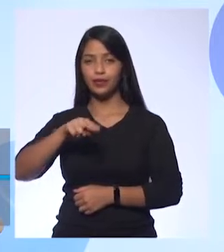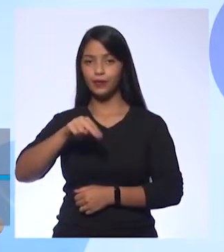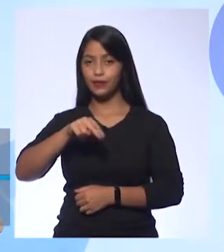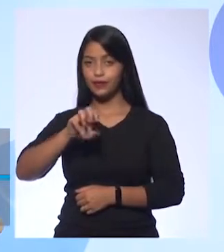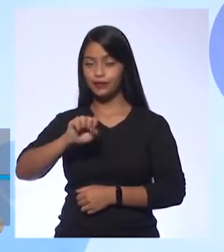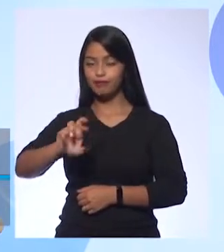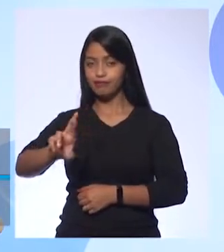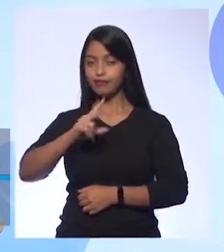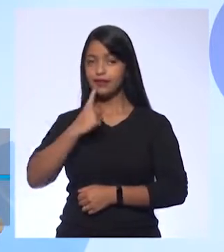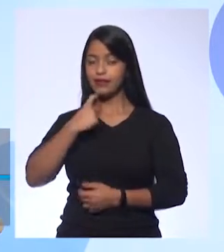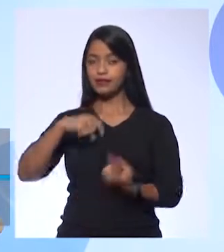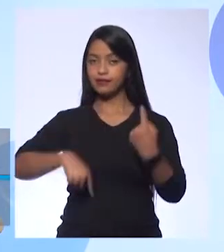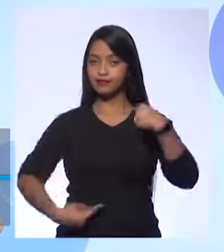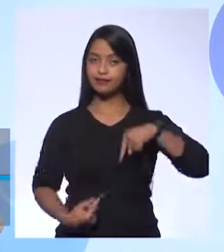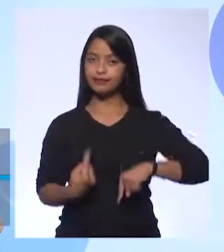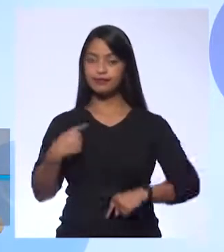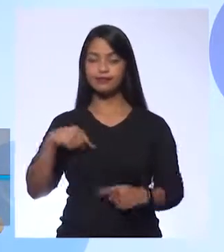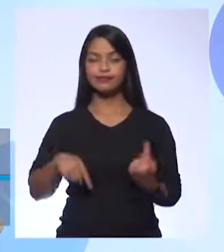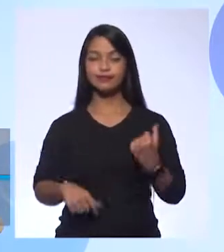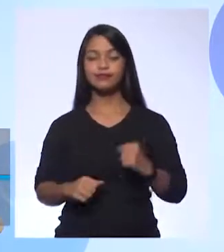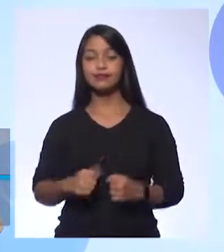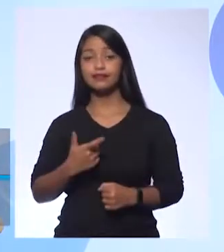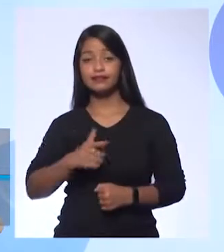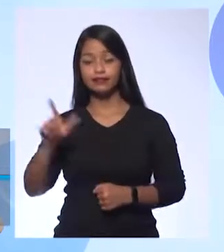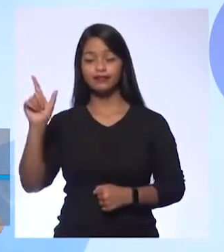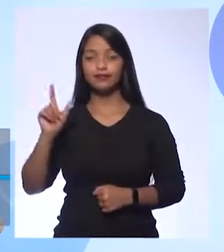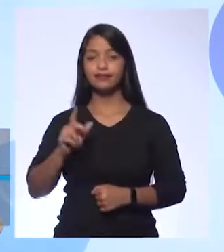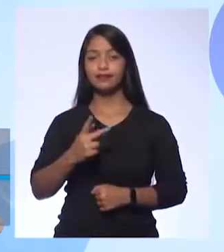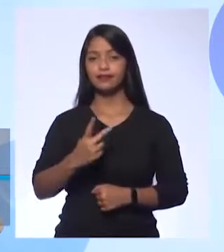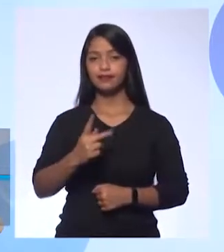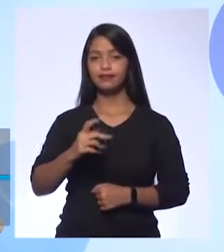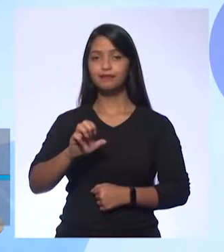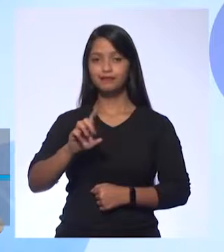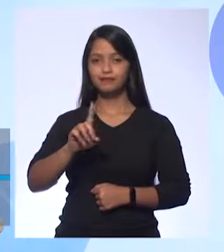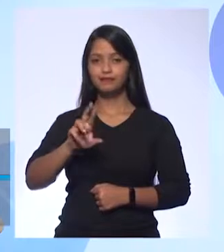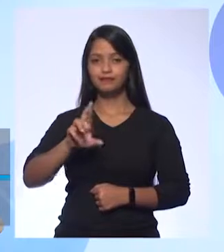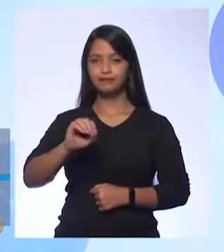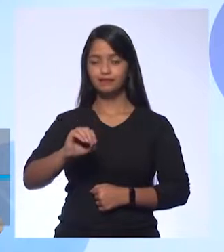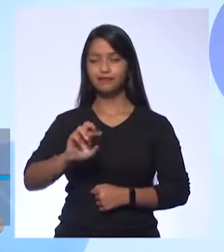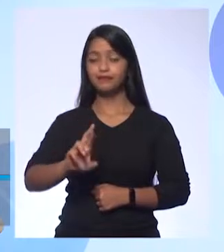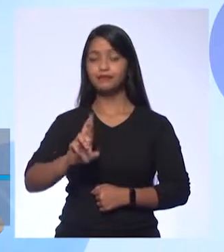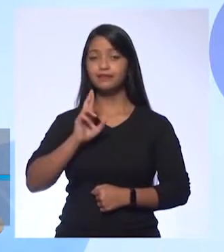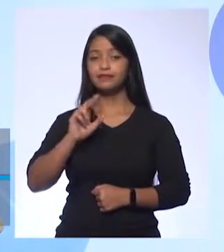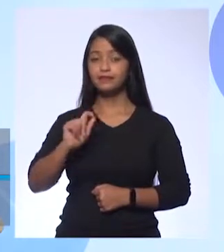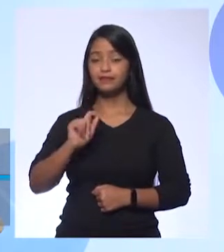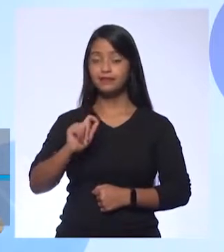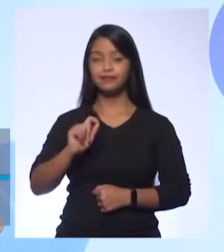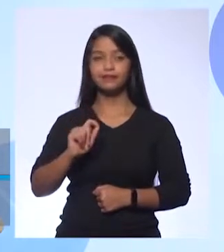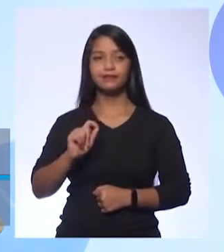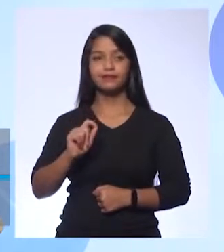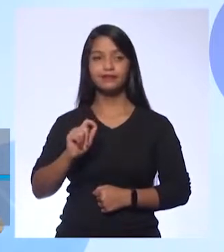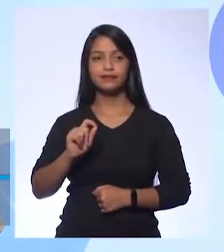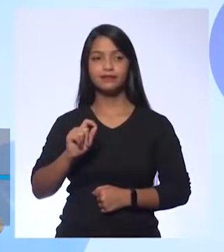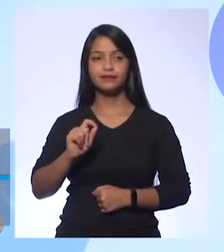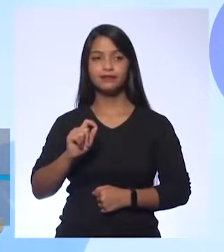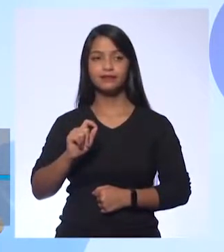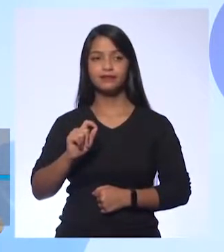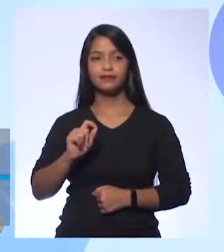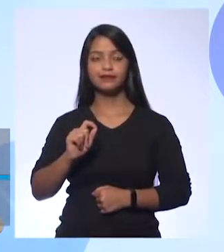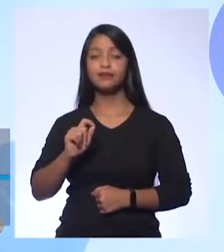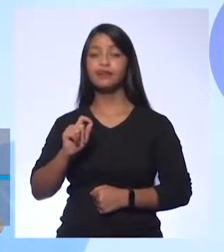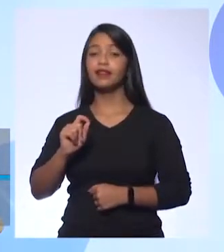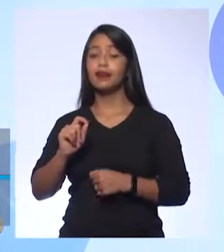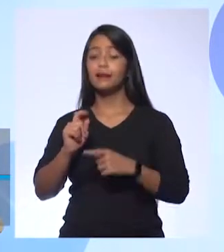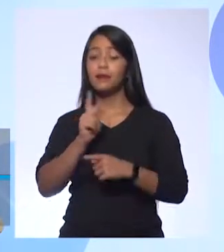também tem aluno Pedro. Não, peraí. Participação sem interação dos meus alunos. Que